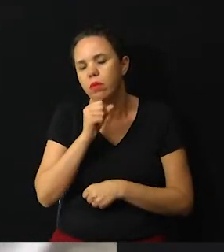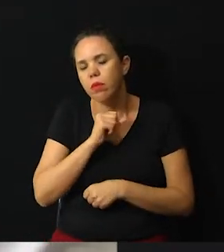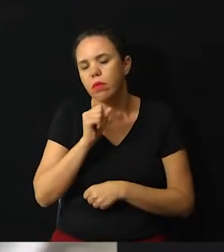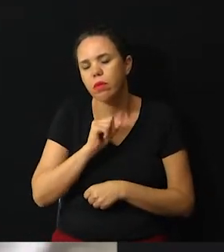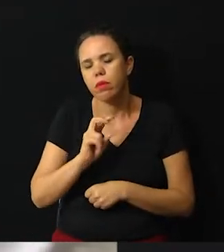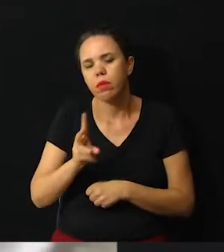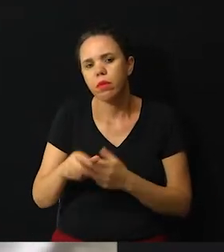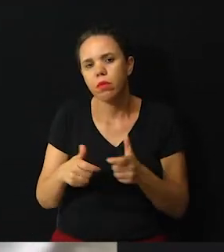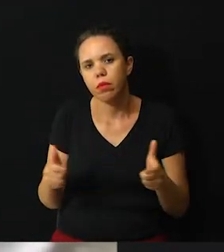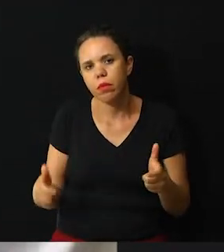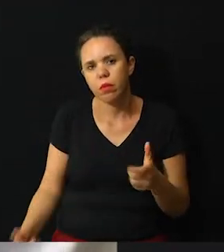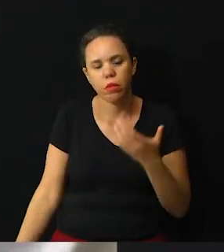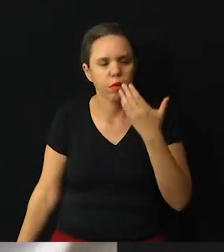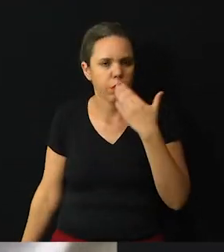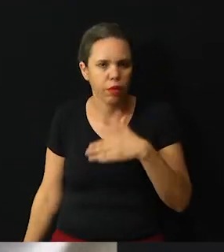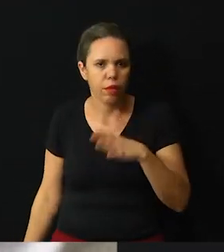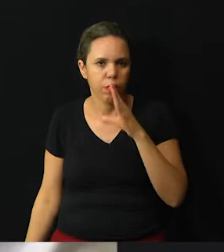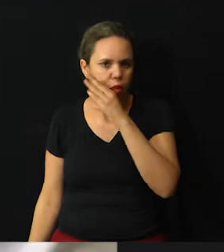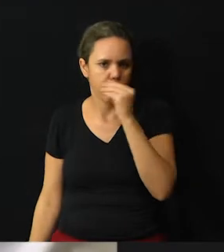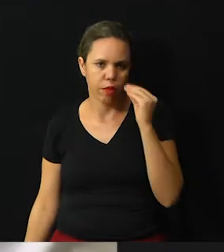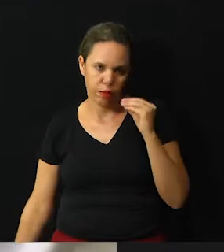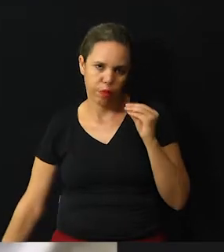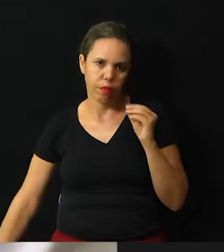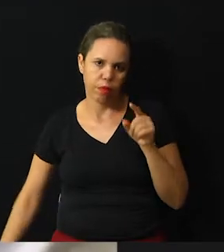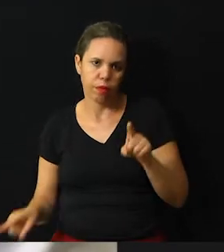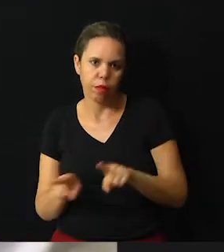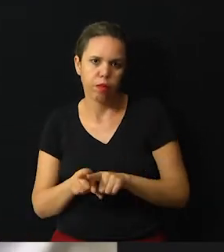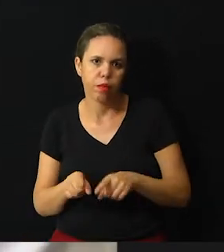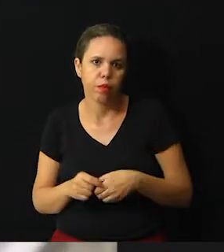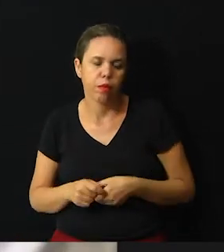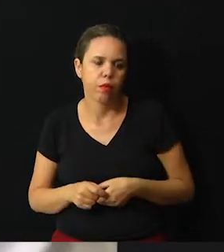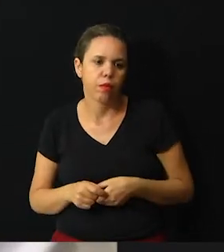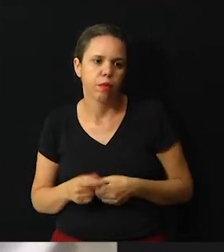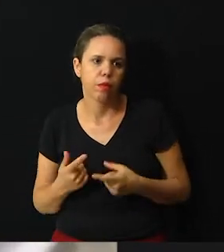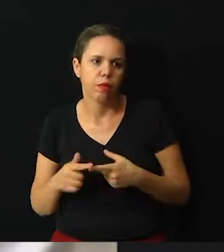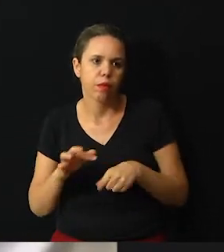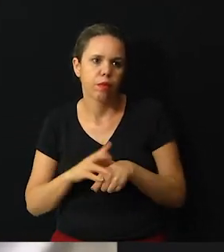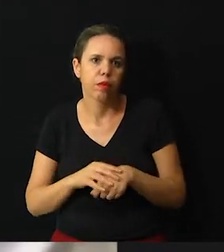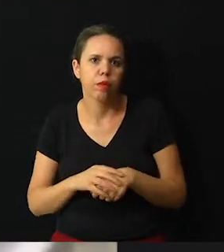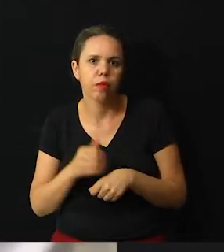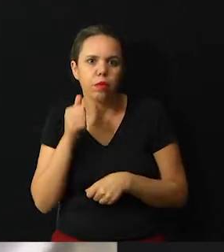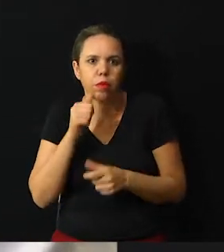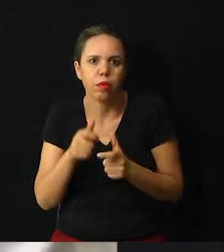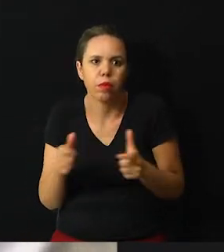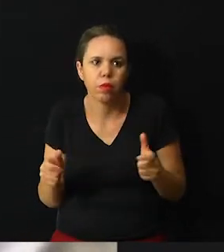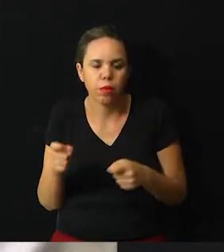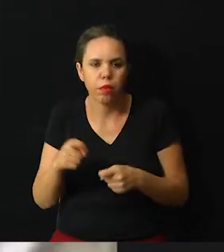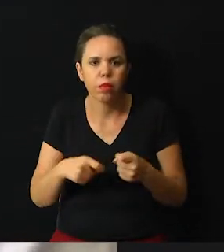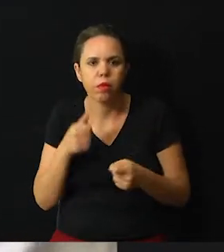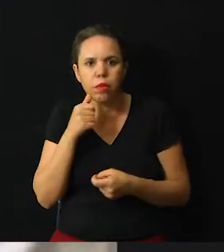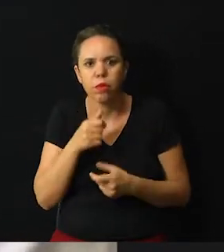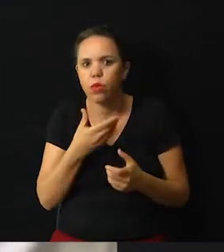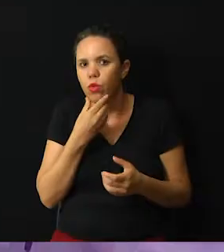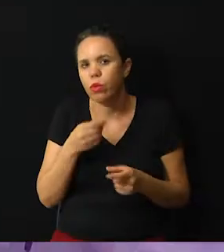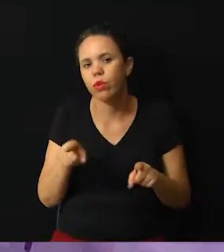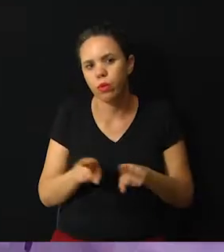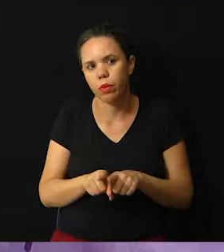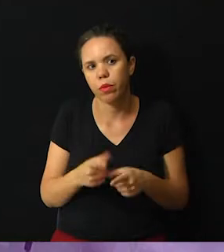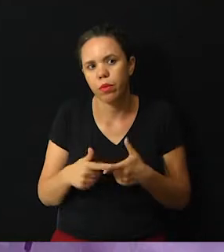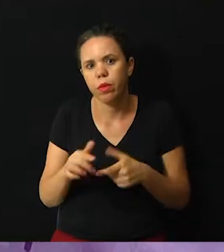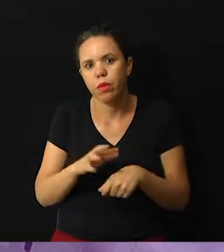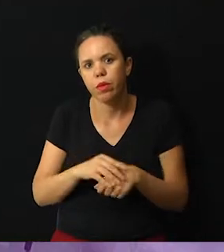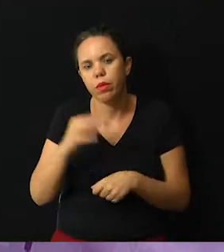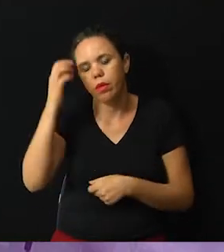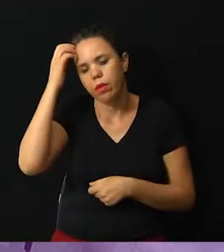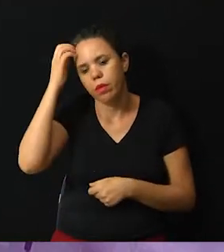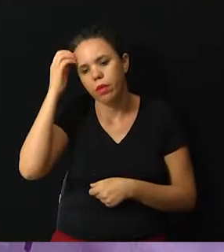é bem frequente, e também crianças e adolescentes também, né? Ela predomina mais o sexo feminino, né? Mas o homem também pode ter fibromialgia